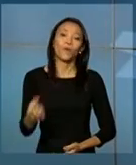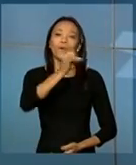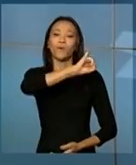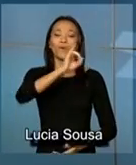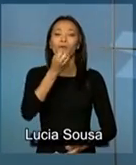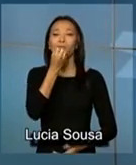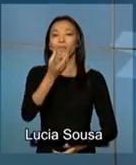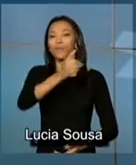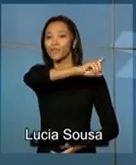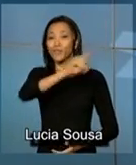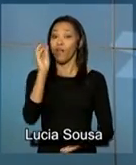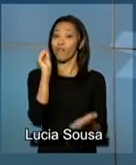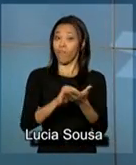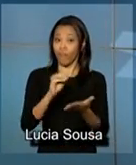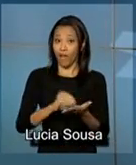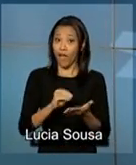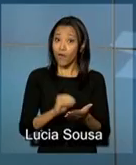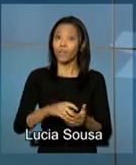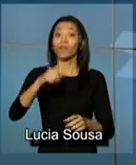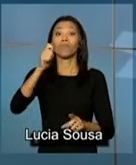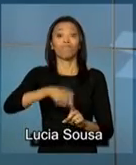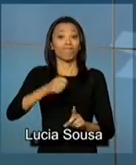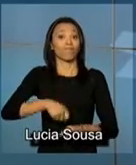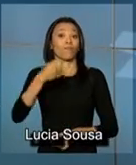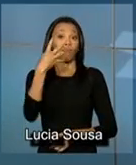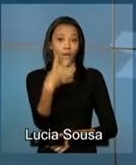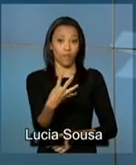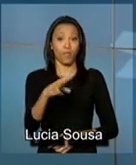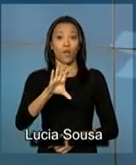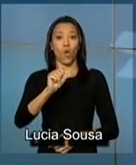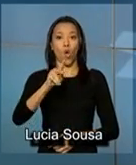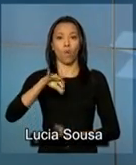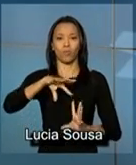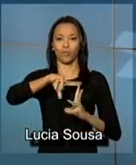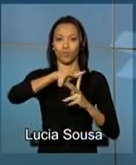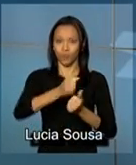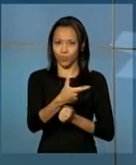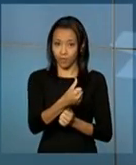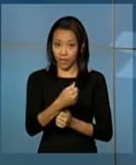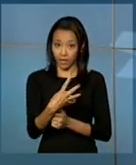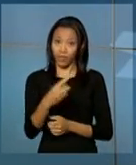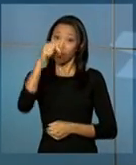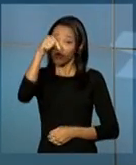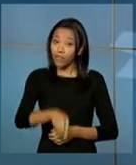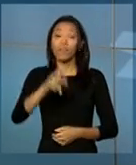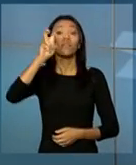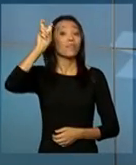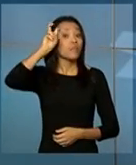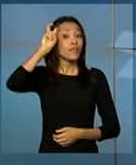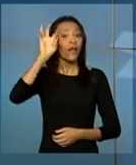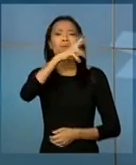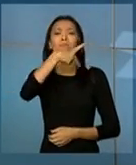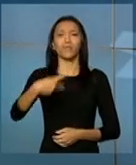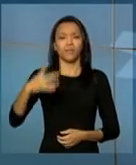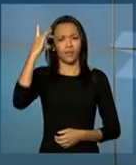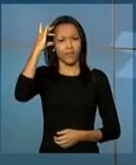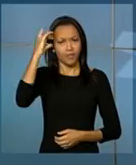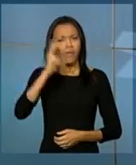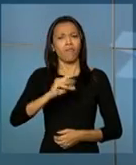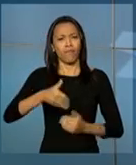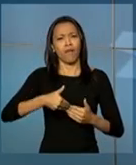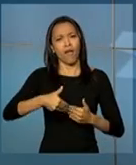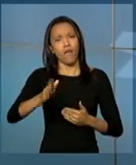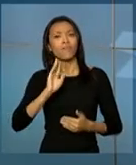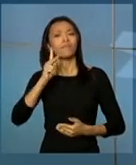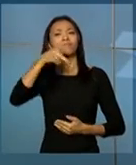Olá, bom dia. Faltam menos de 4 meses para a Copa do Mundo de 2014. E nesta quinta-feira, a presidenta Dilma Rousseff vai